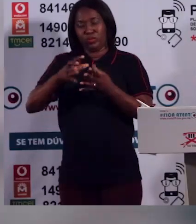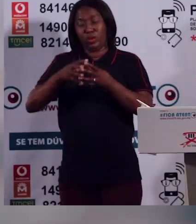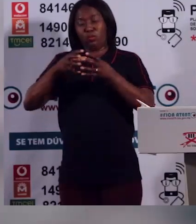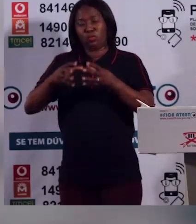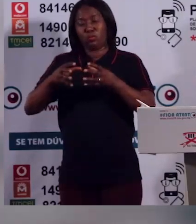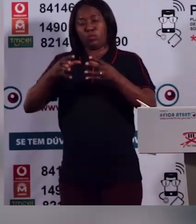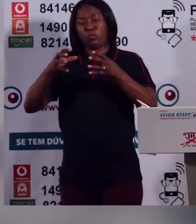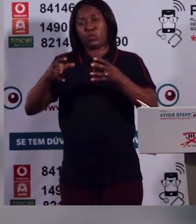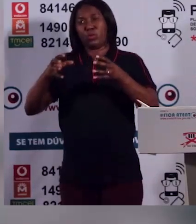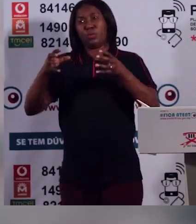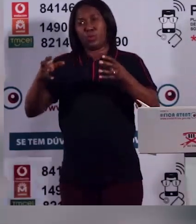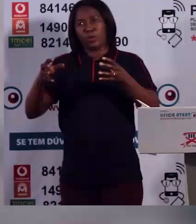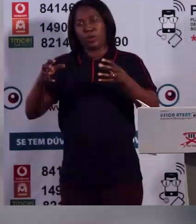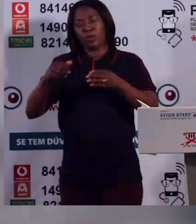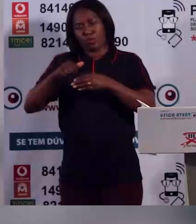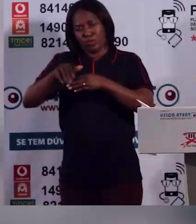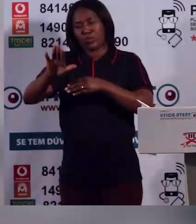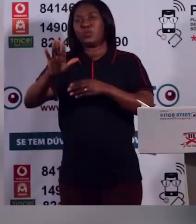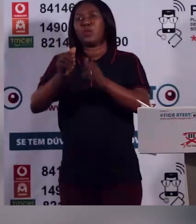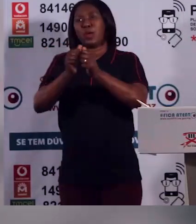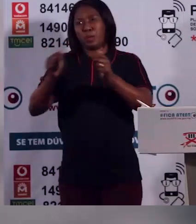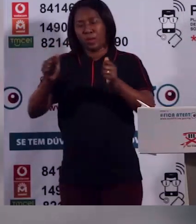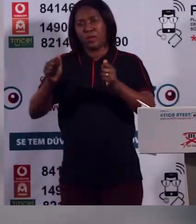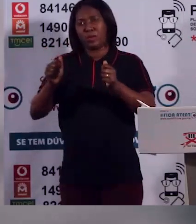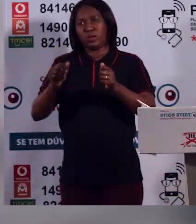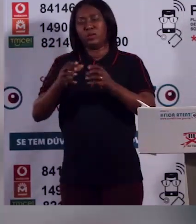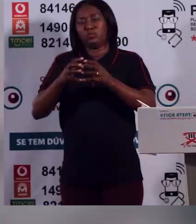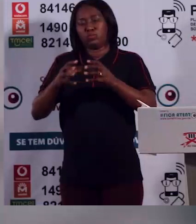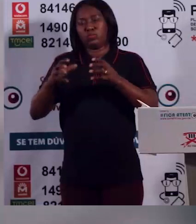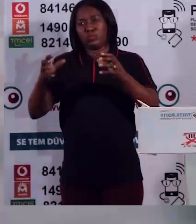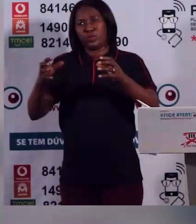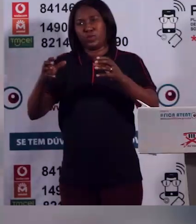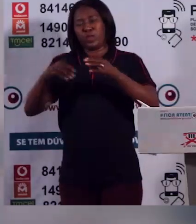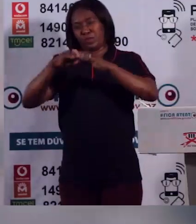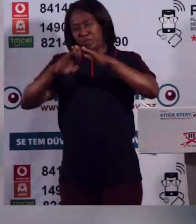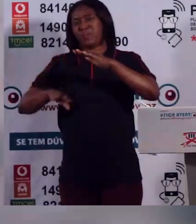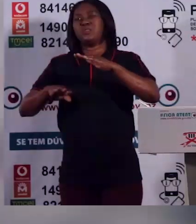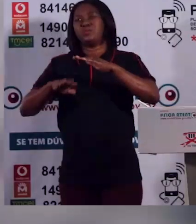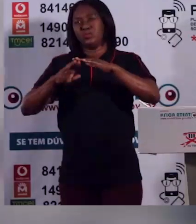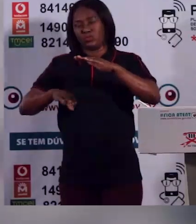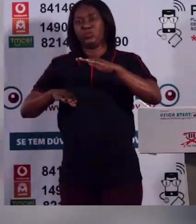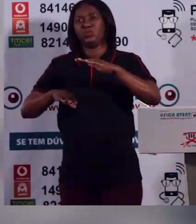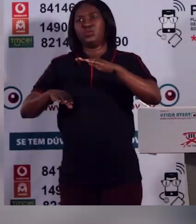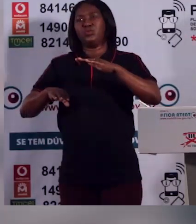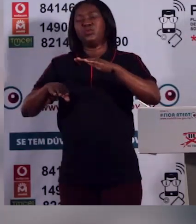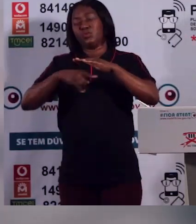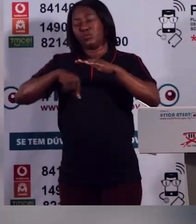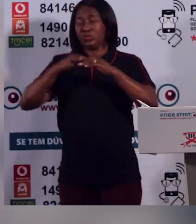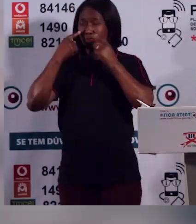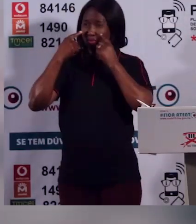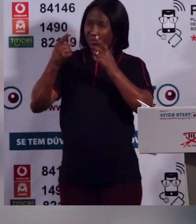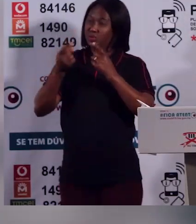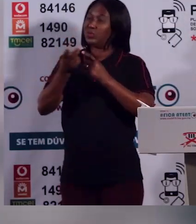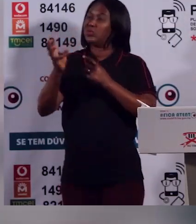crescimento gradual e contínuo, mas este crescimento é menos acentuado que o que assistimos em outros países